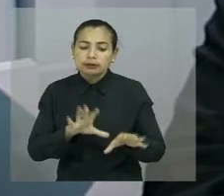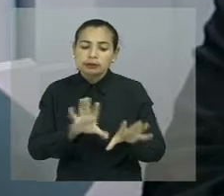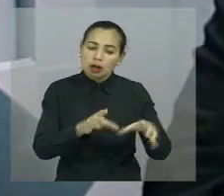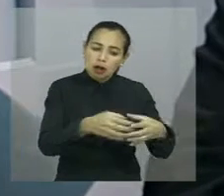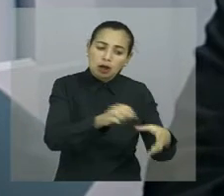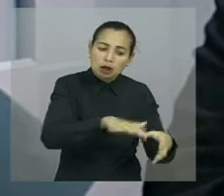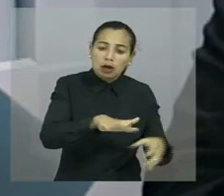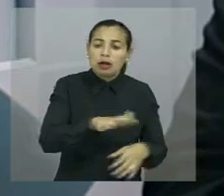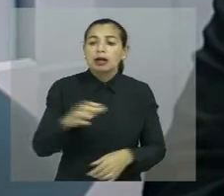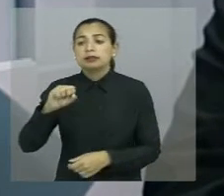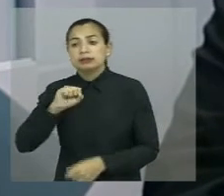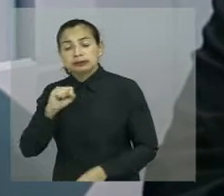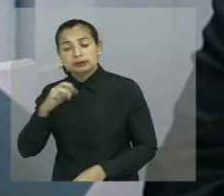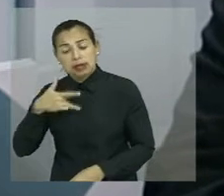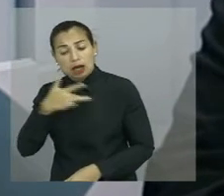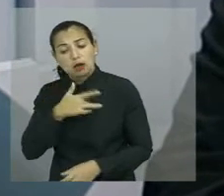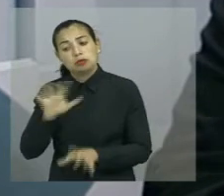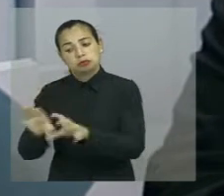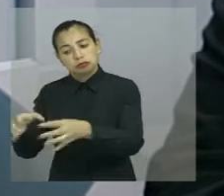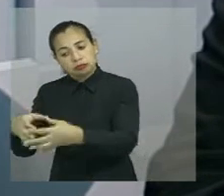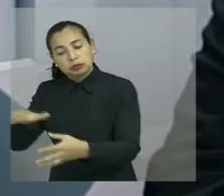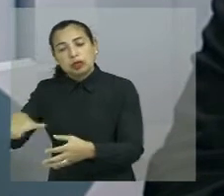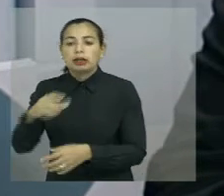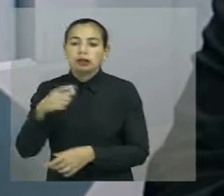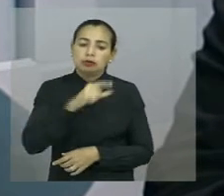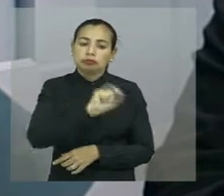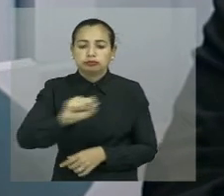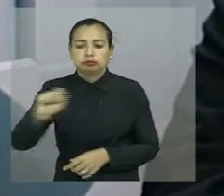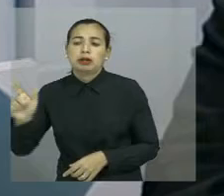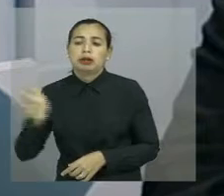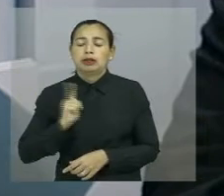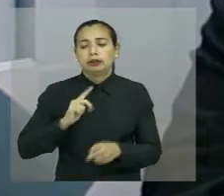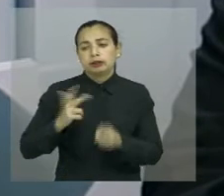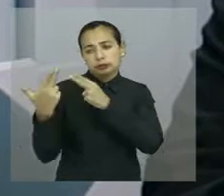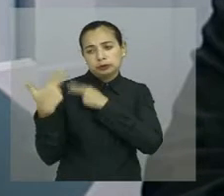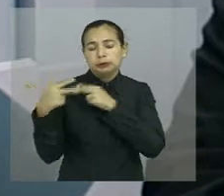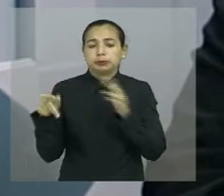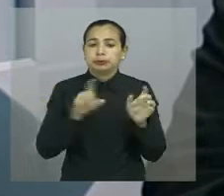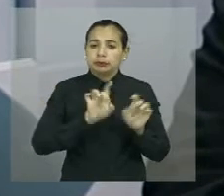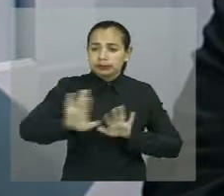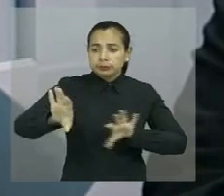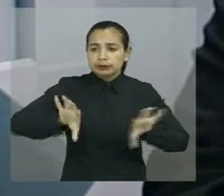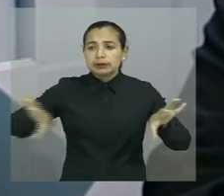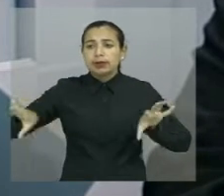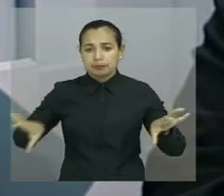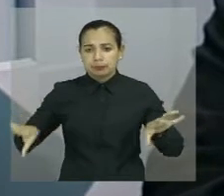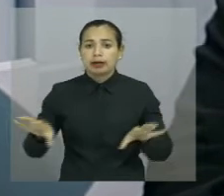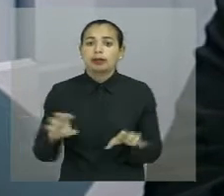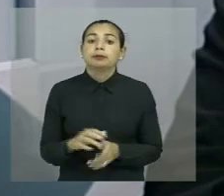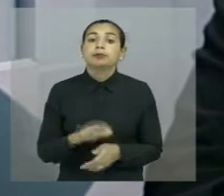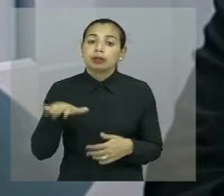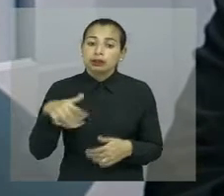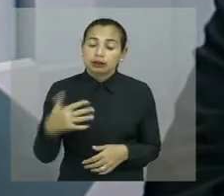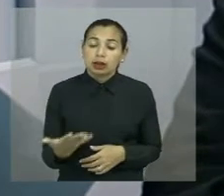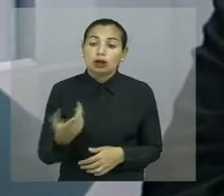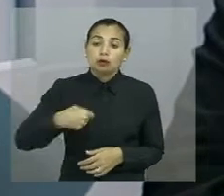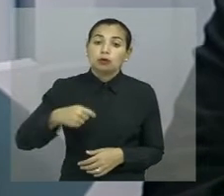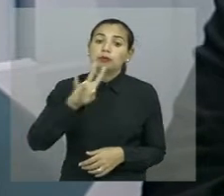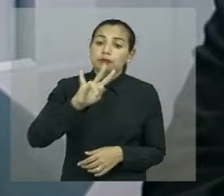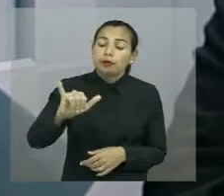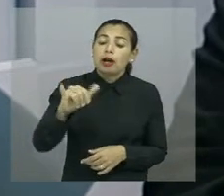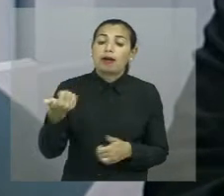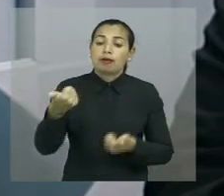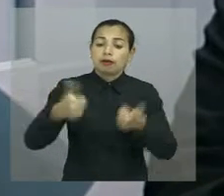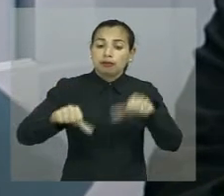para a saúde, e por aí vai dentro das comissões permanentes da Casa. E aquela comissão permanente vai analisar o mérito,